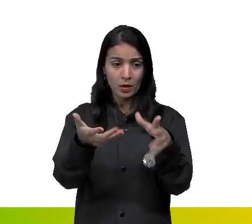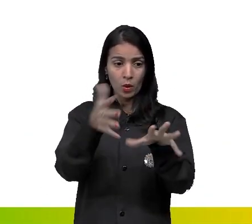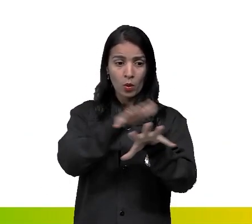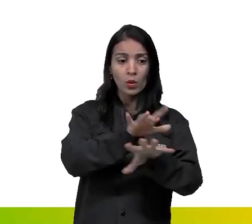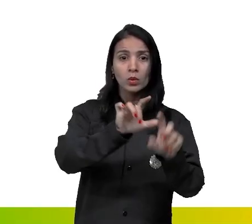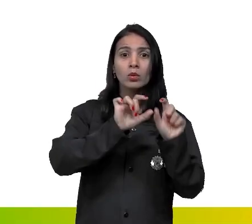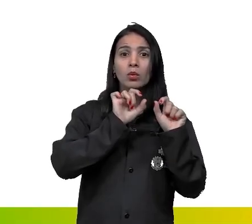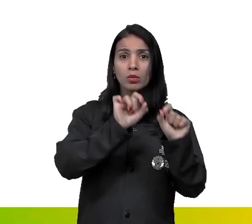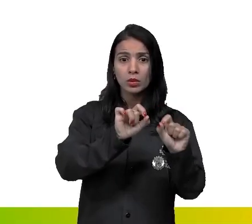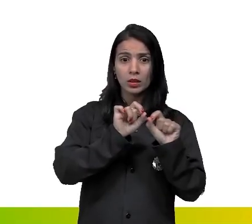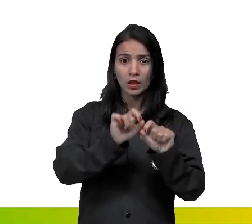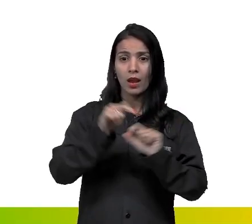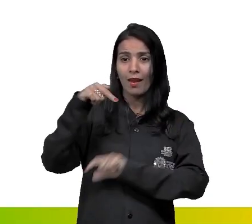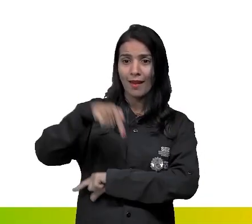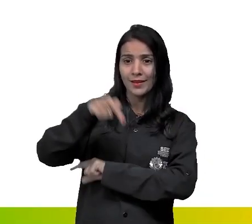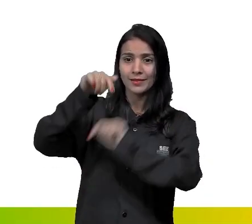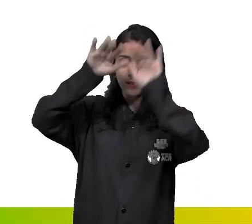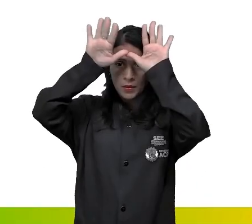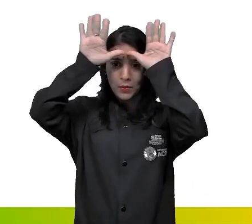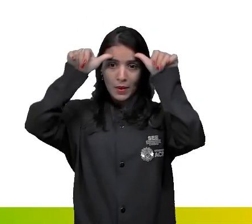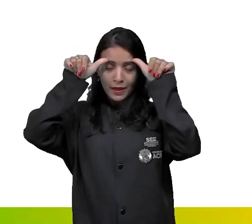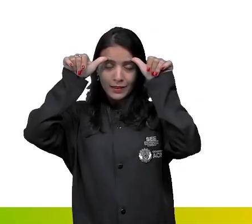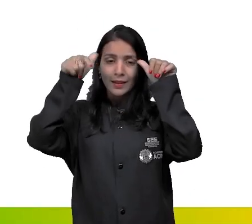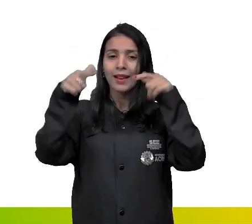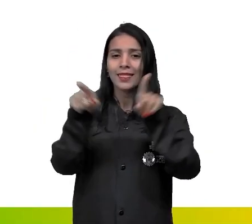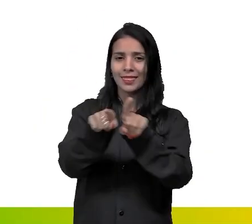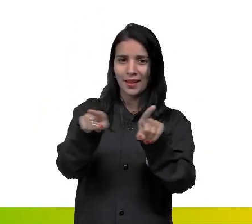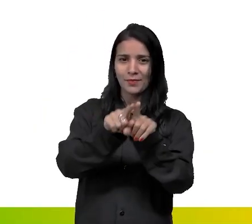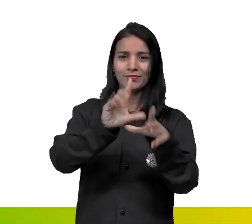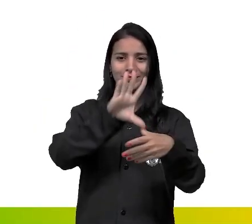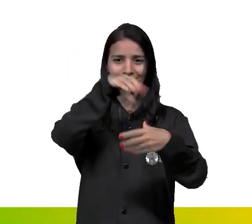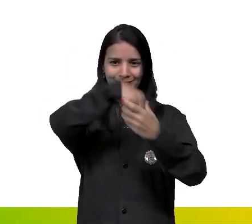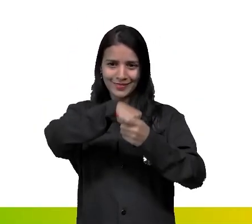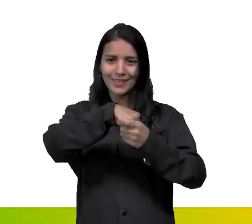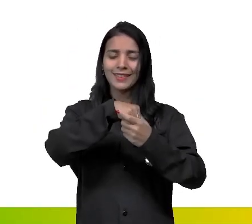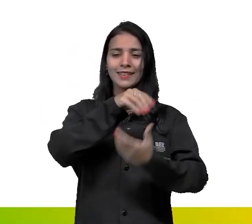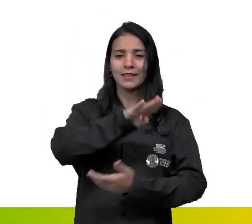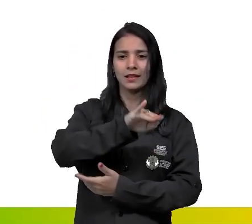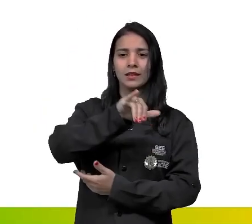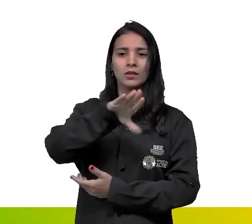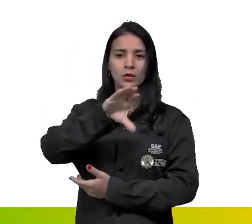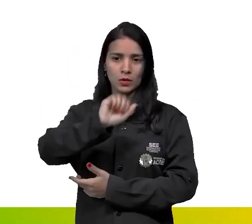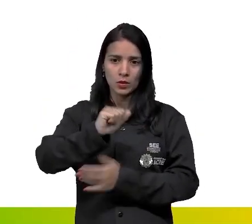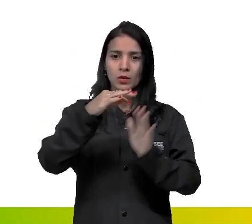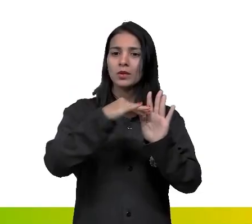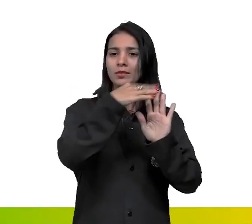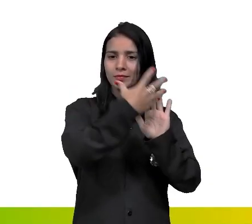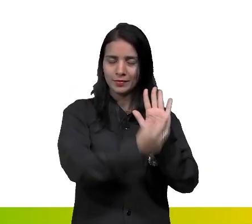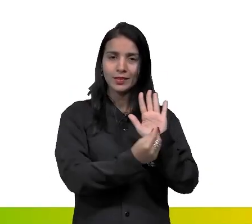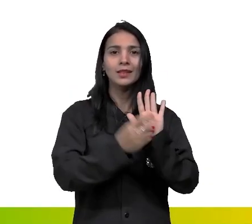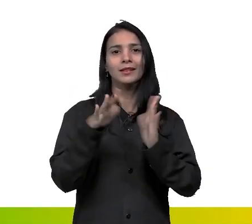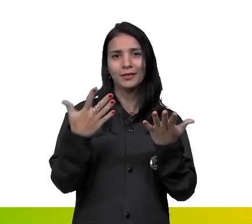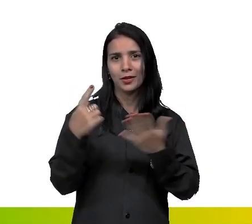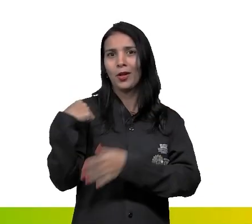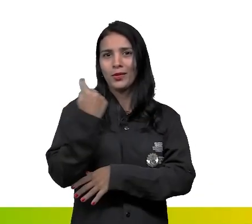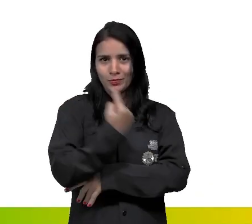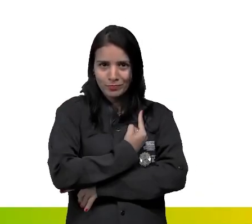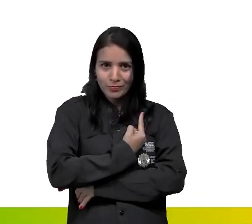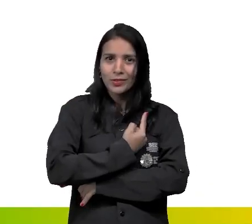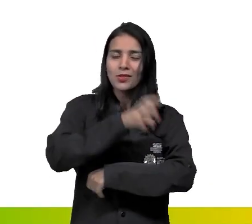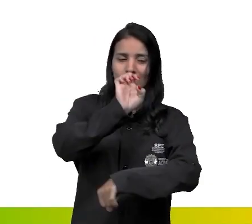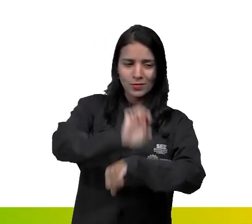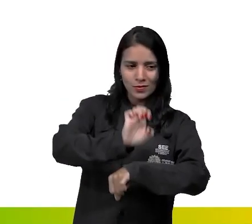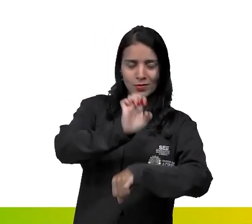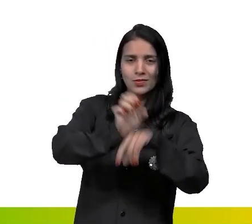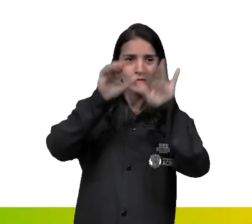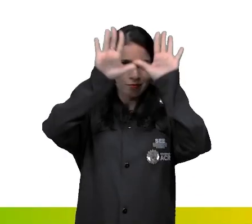localização do estado do Acre, tá? Para ficar aí a dica que justamente é essa, o nosso estado pertence ao